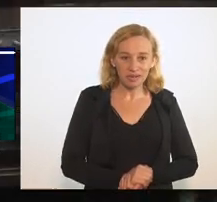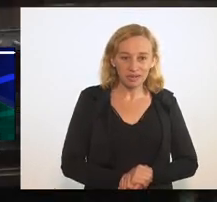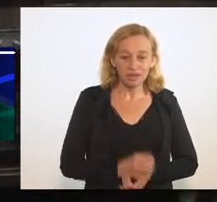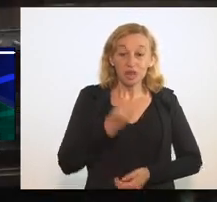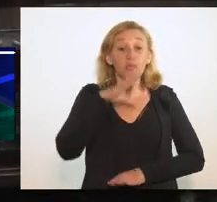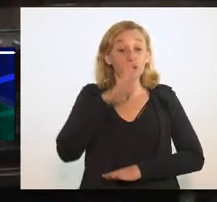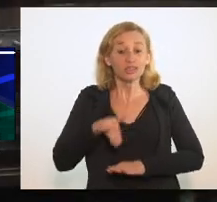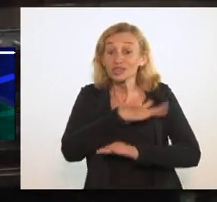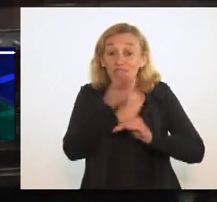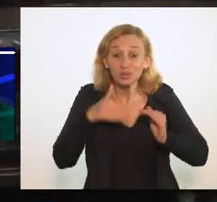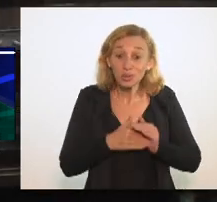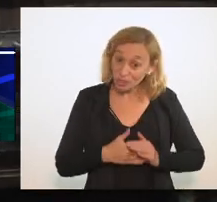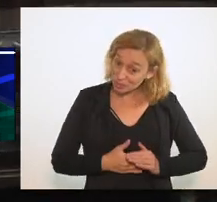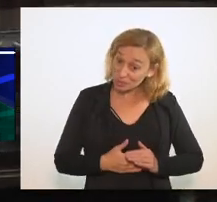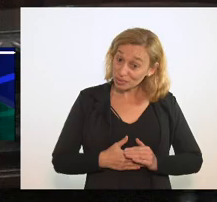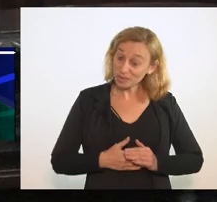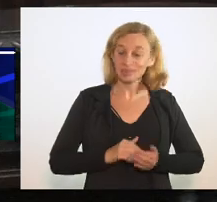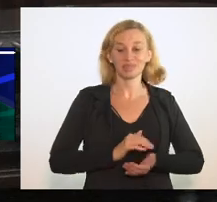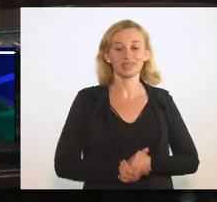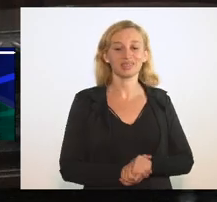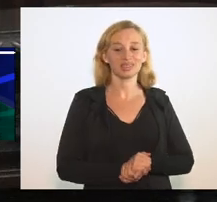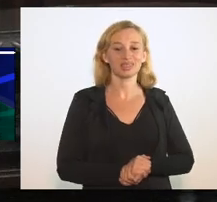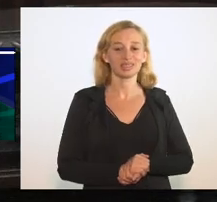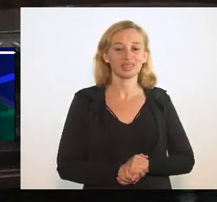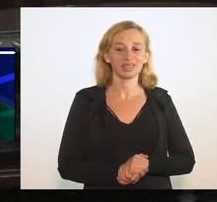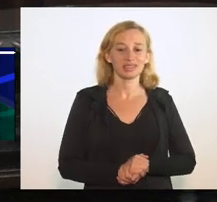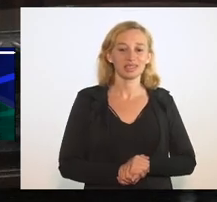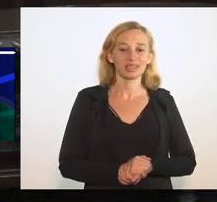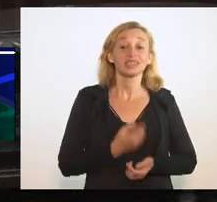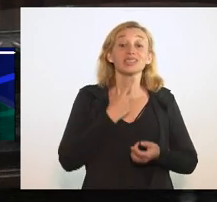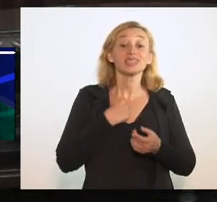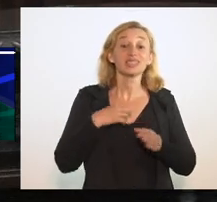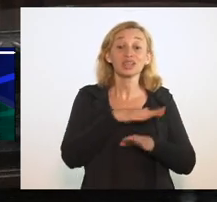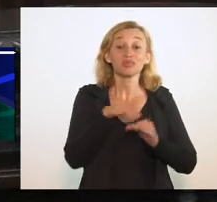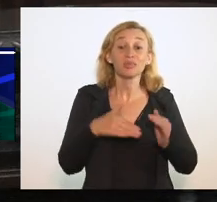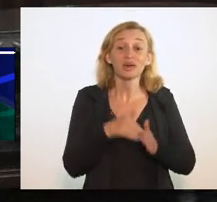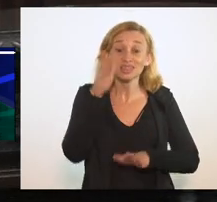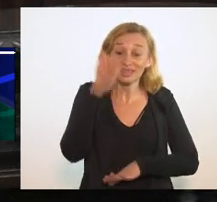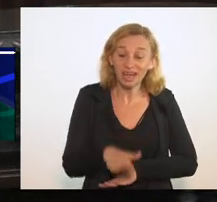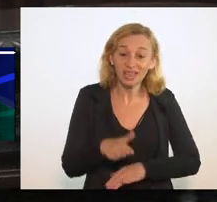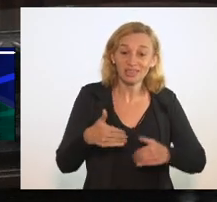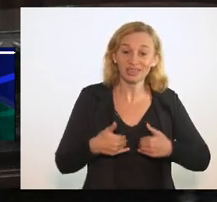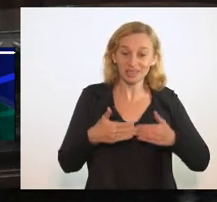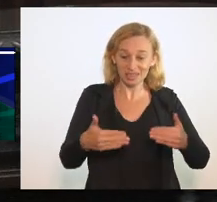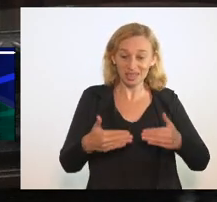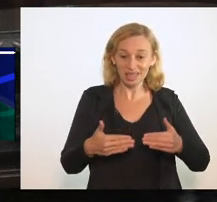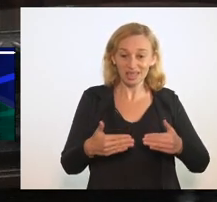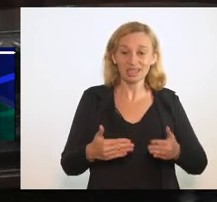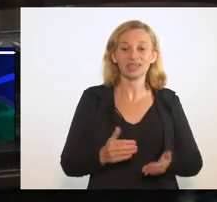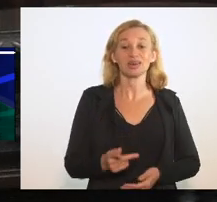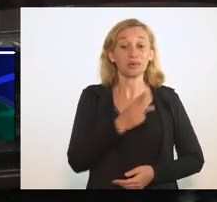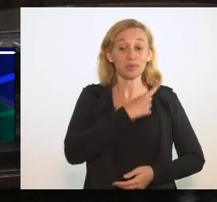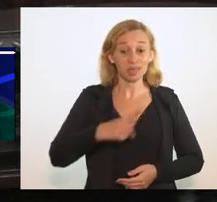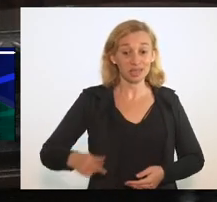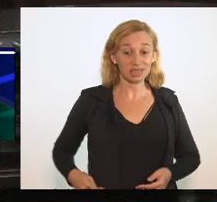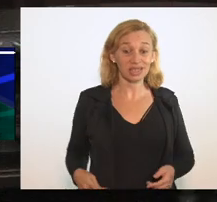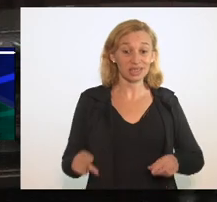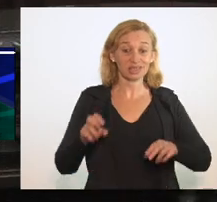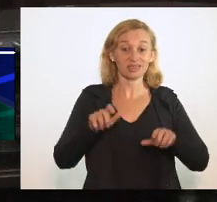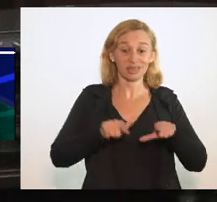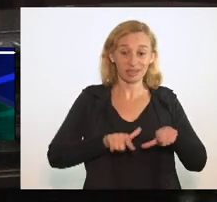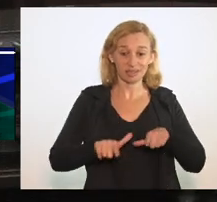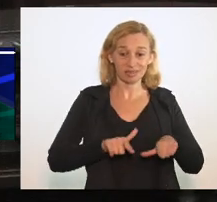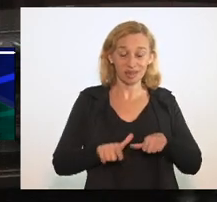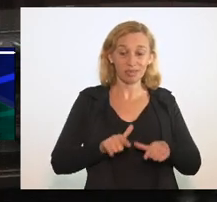Boa tarde a todas e a todos, que eu não... Desejei boa tarde quando abri ali a sessão, saudar o presidente Márcio